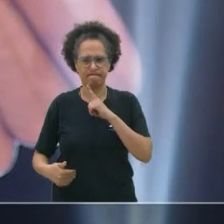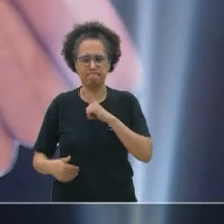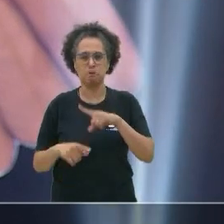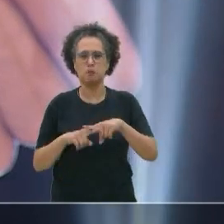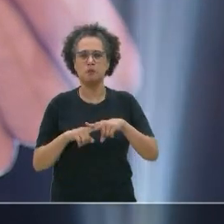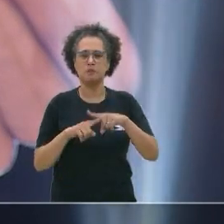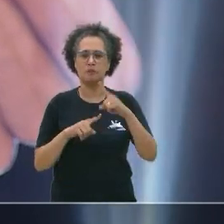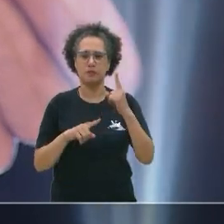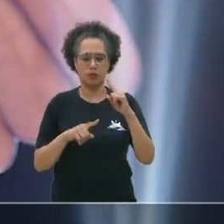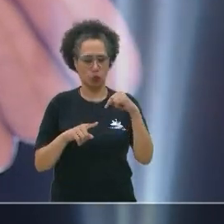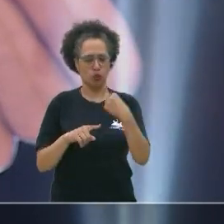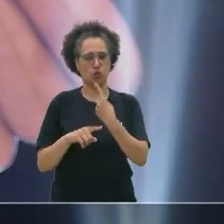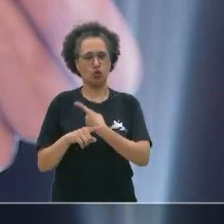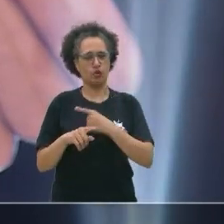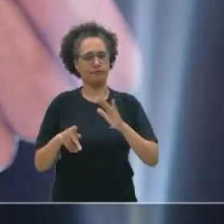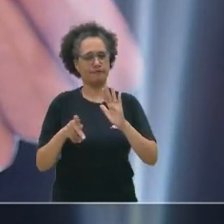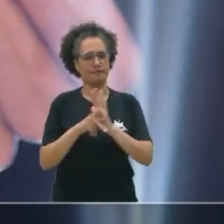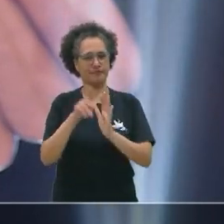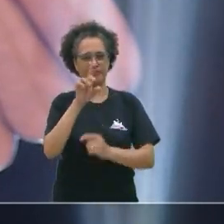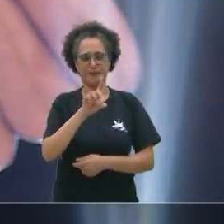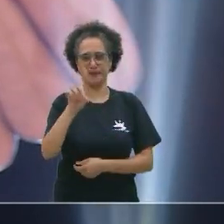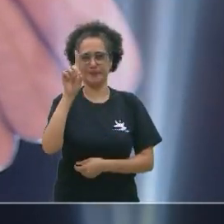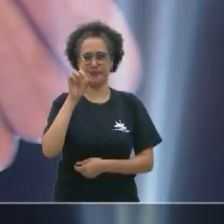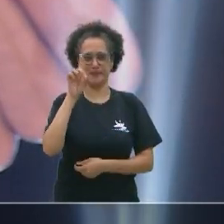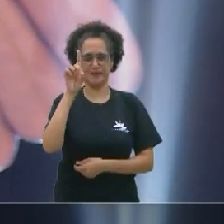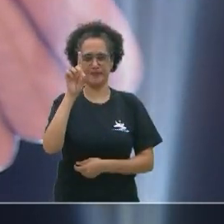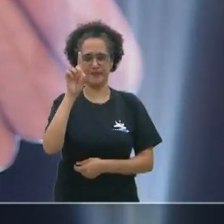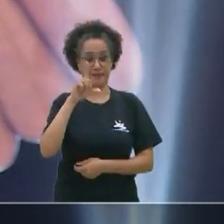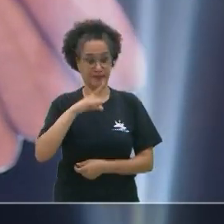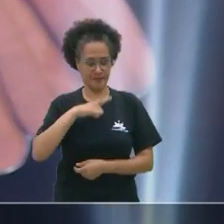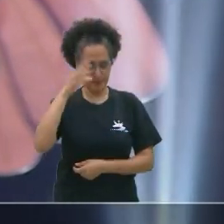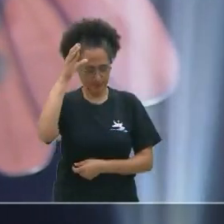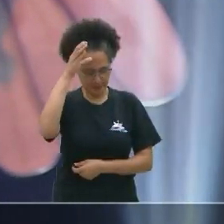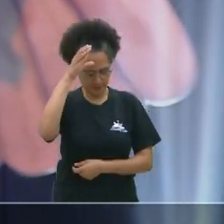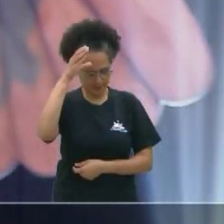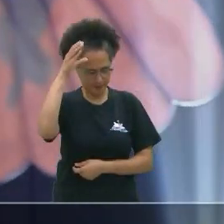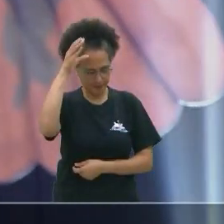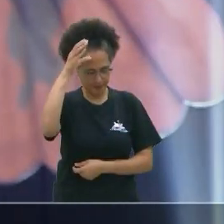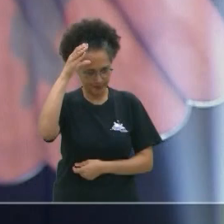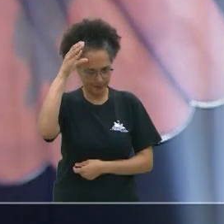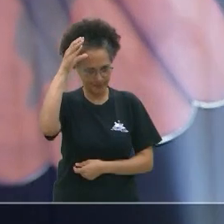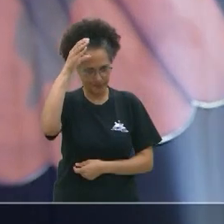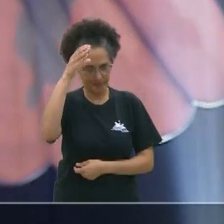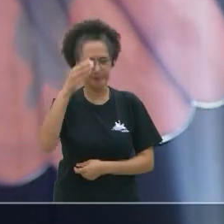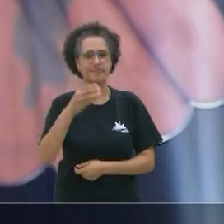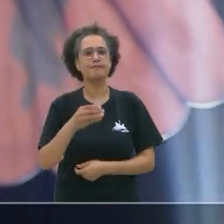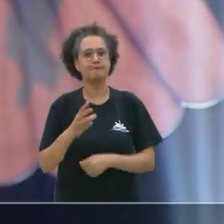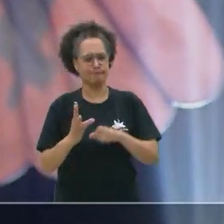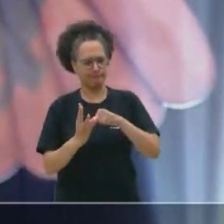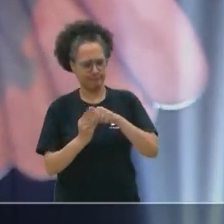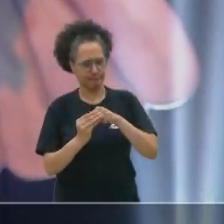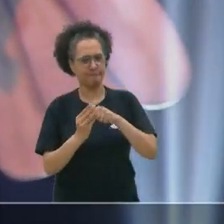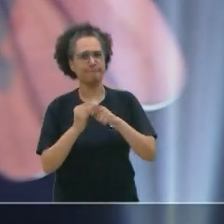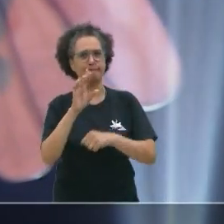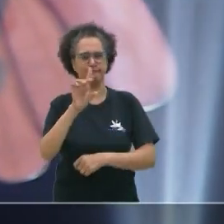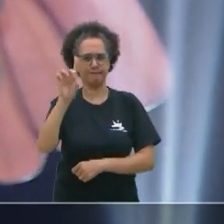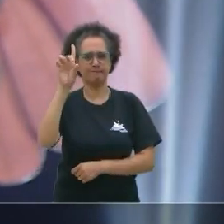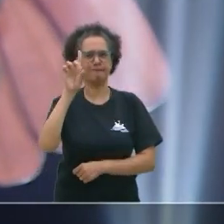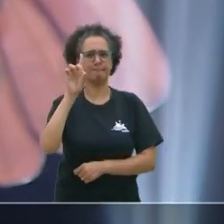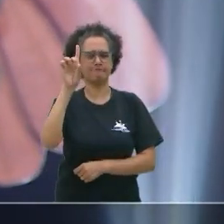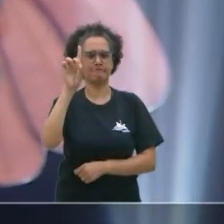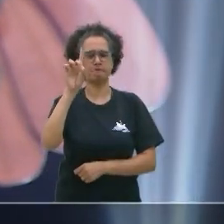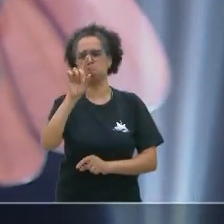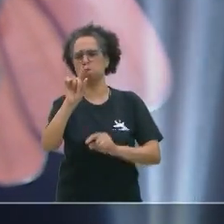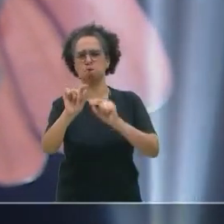mas somos de Deus. Ter a consciência, o conhecimento divino,